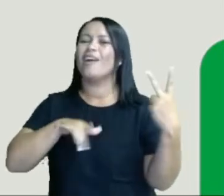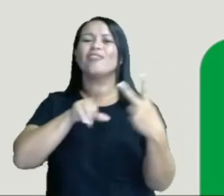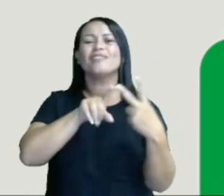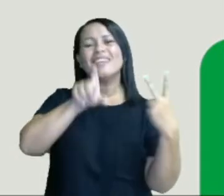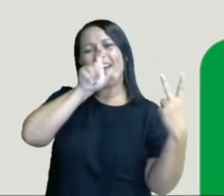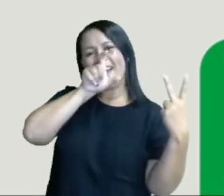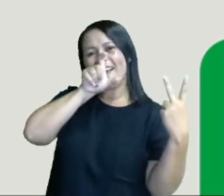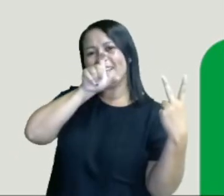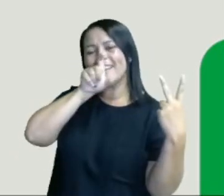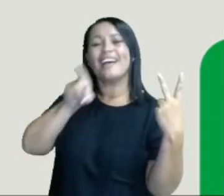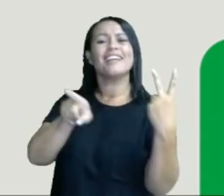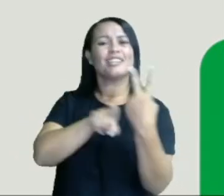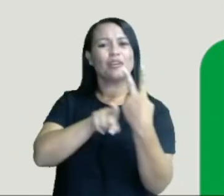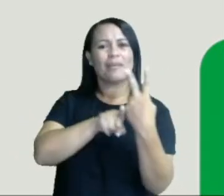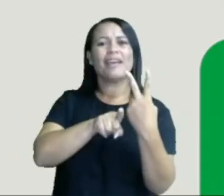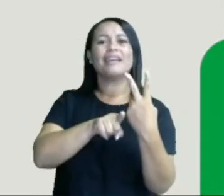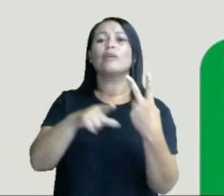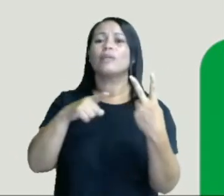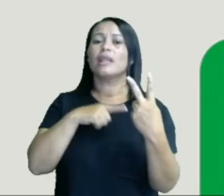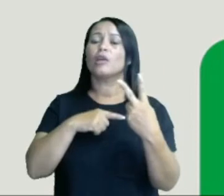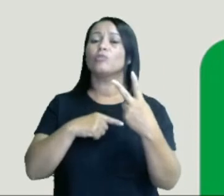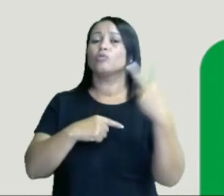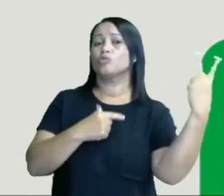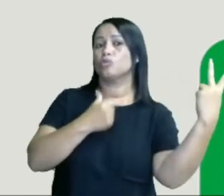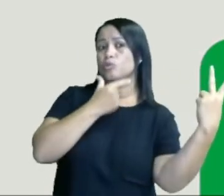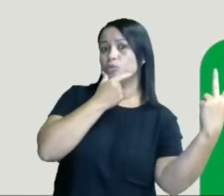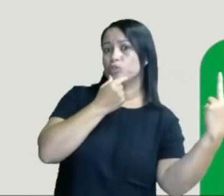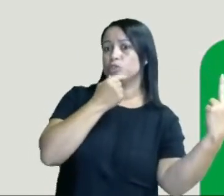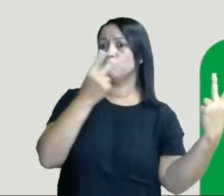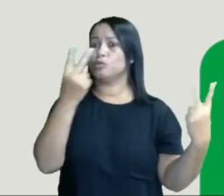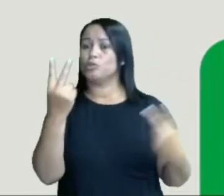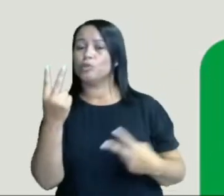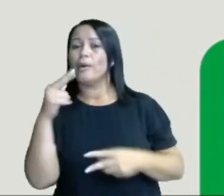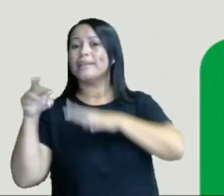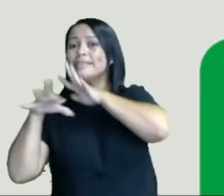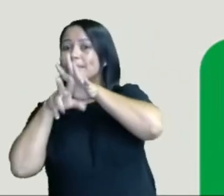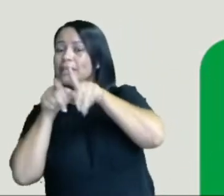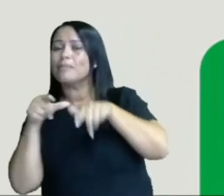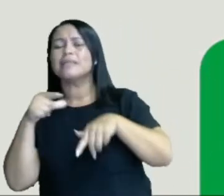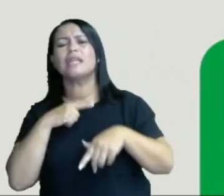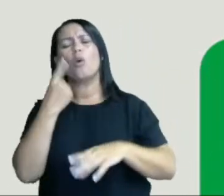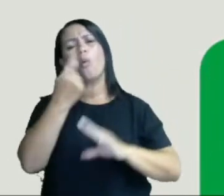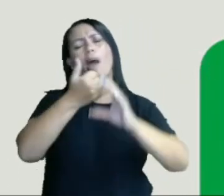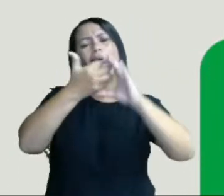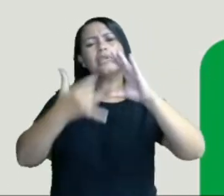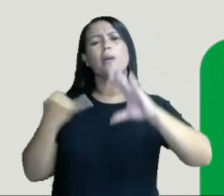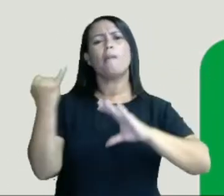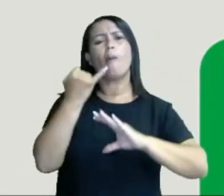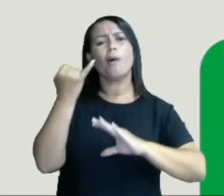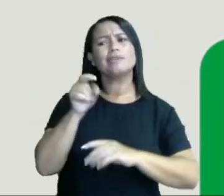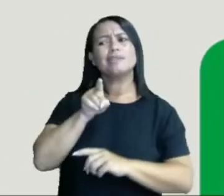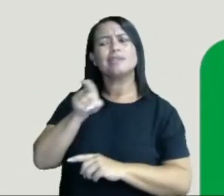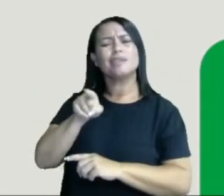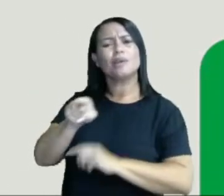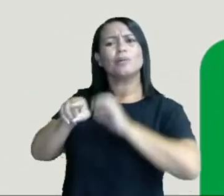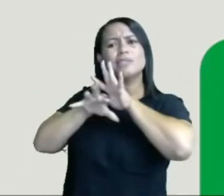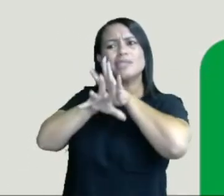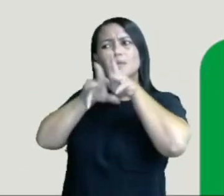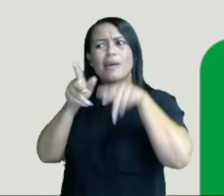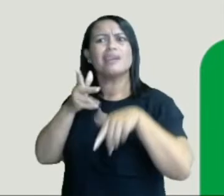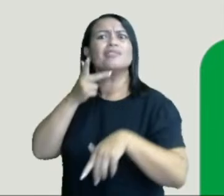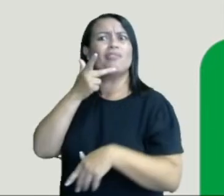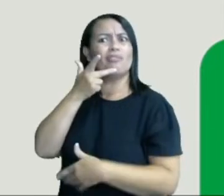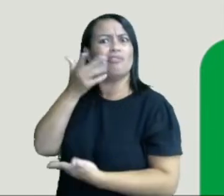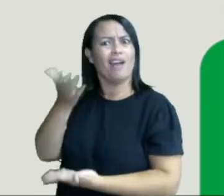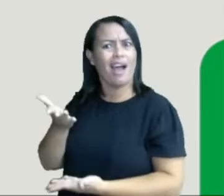arara. Nós vamos ter 4 personagens. Uma característica muito importante, esses animais falam. Então,